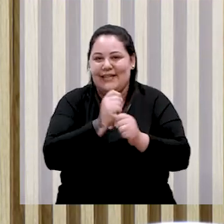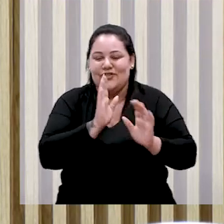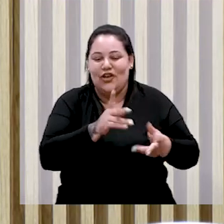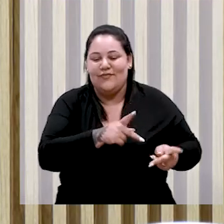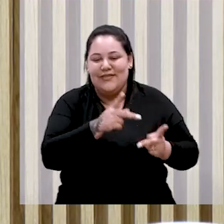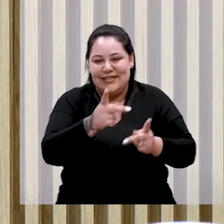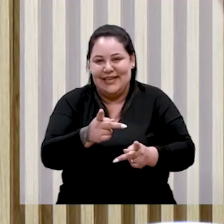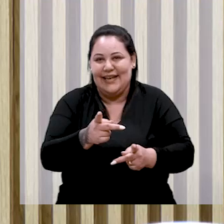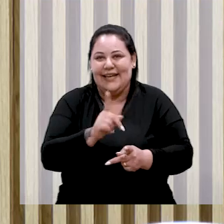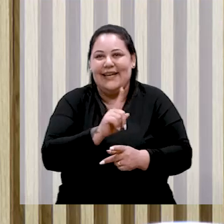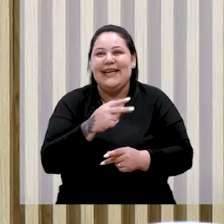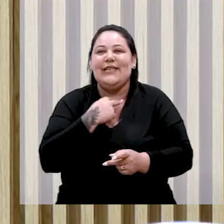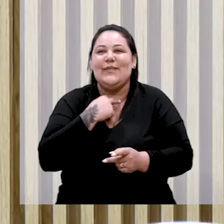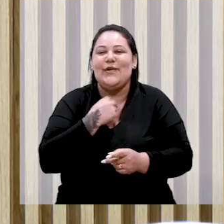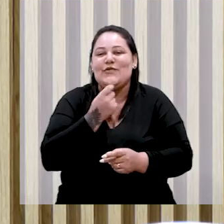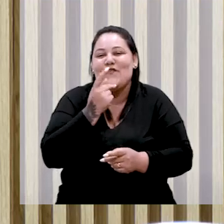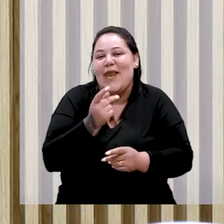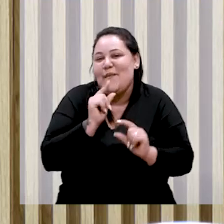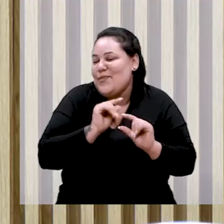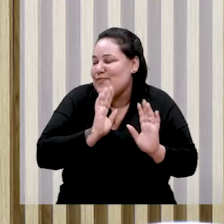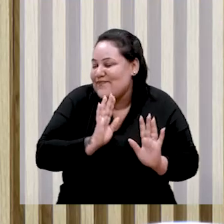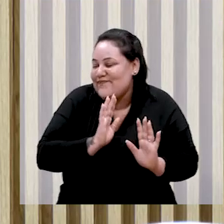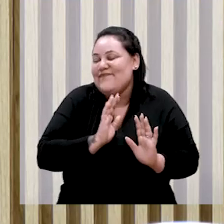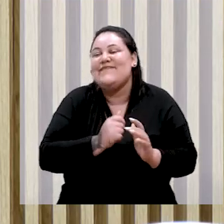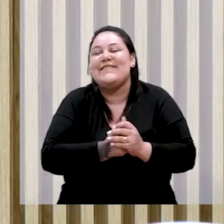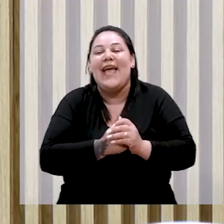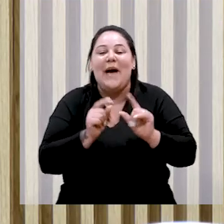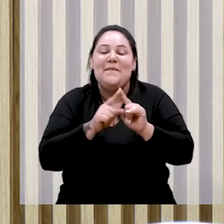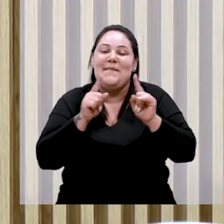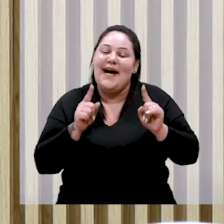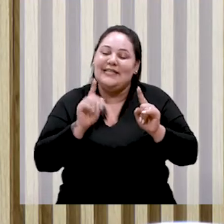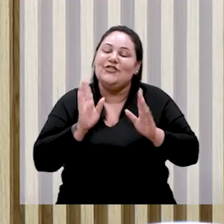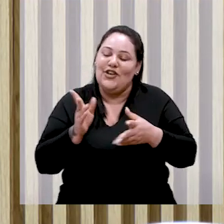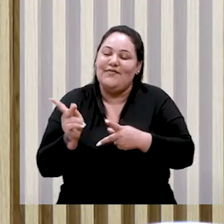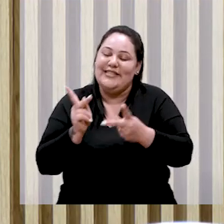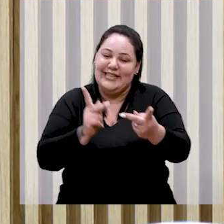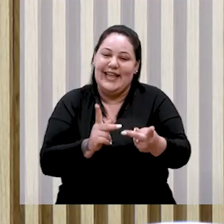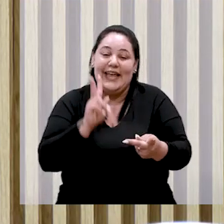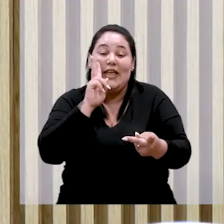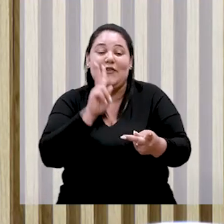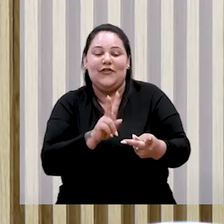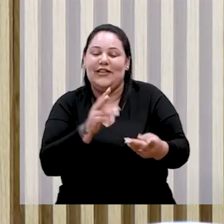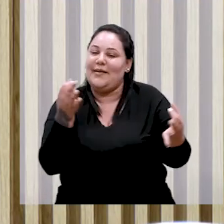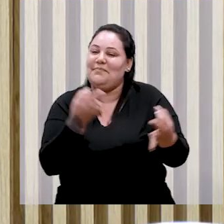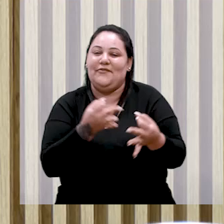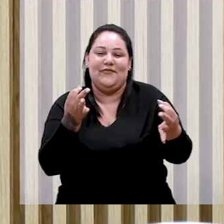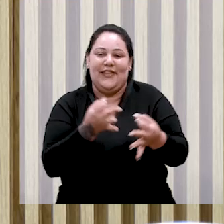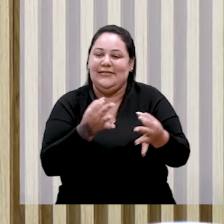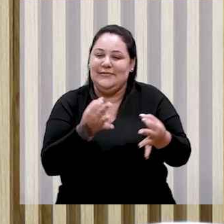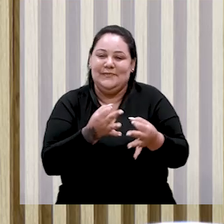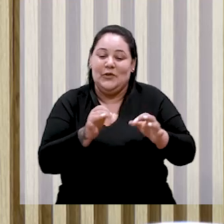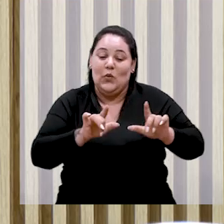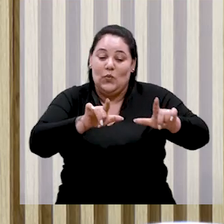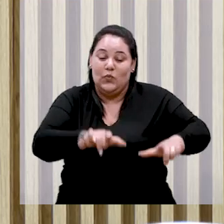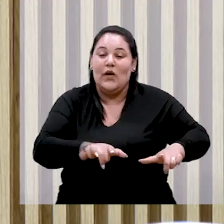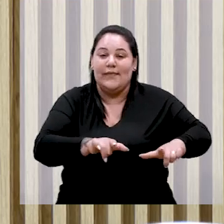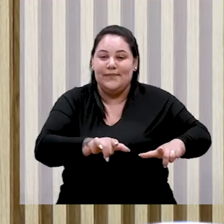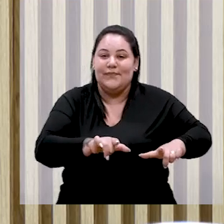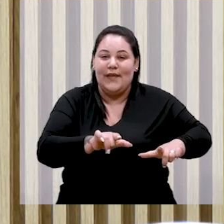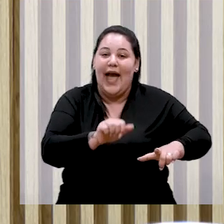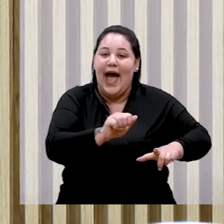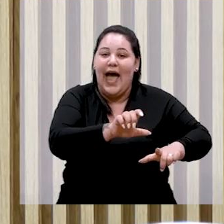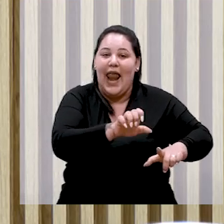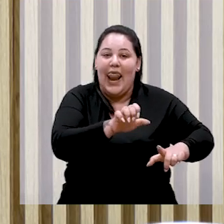fui lá visitar, não posso contar muito porque, né, não se dá spoiler, mas já estive lá visitando, assim, e tá sensacional. Eu tenho certeza que é um